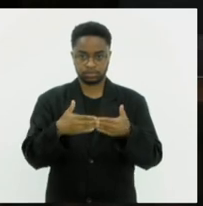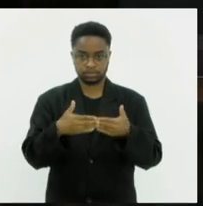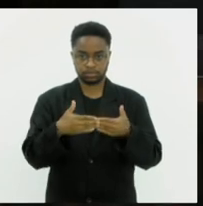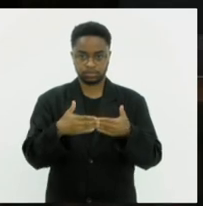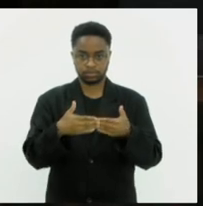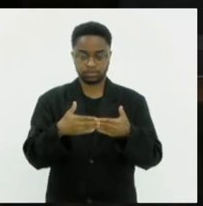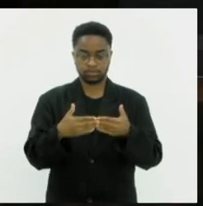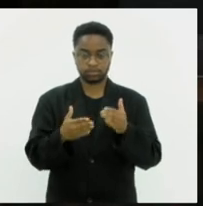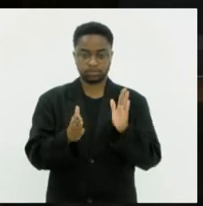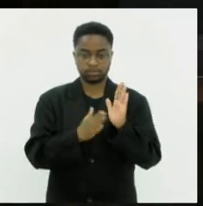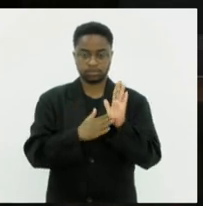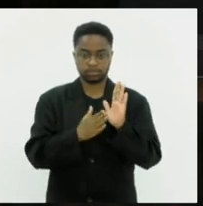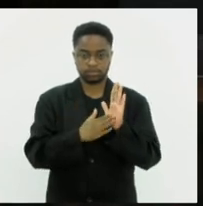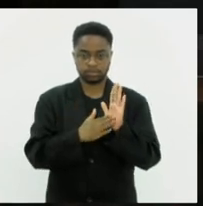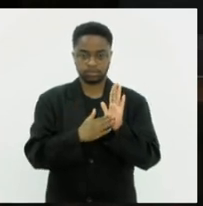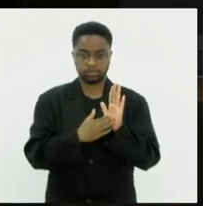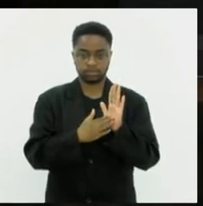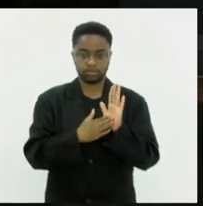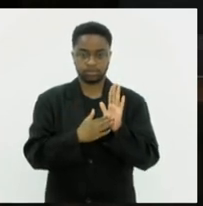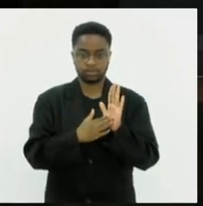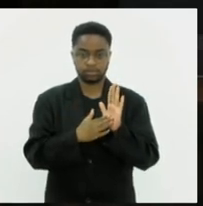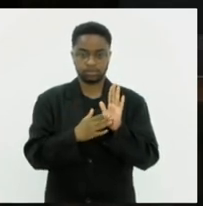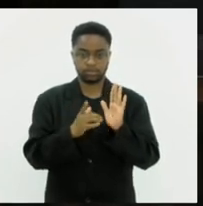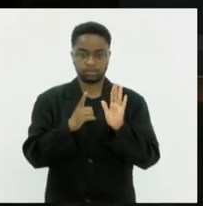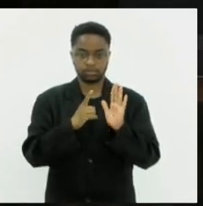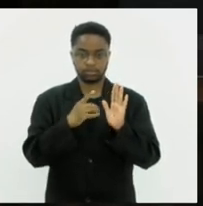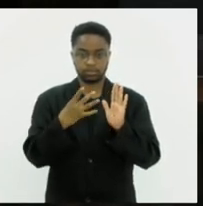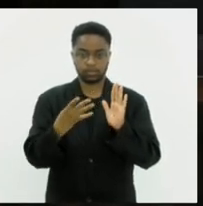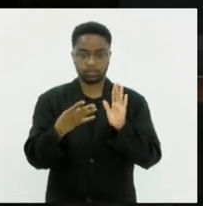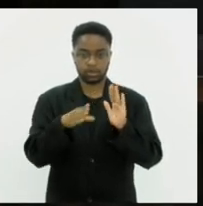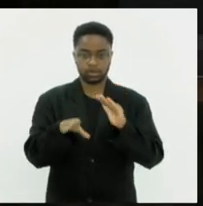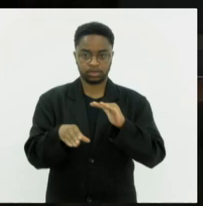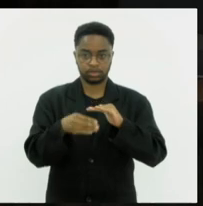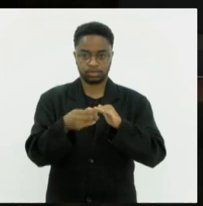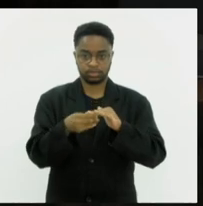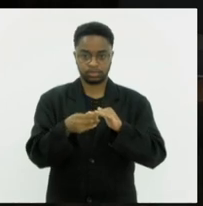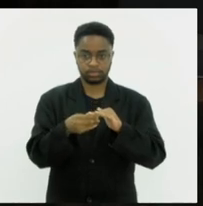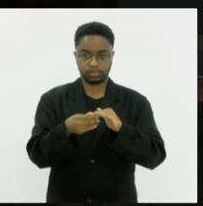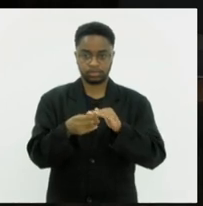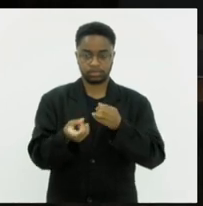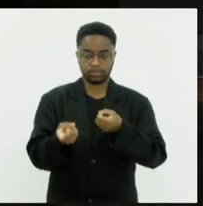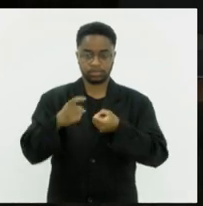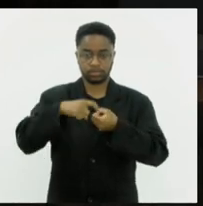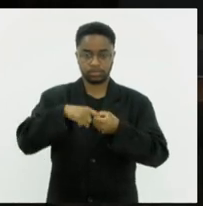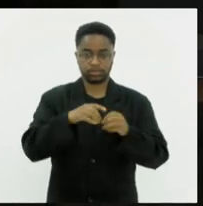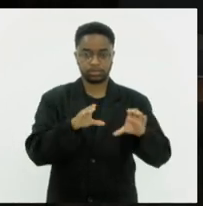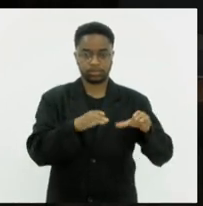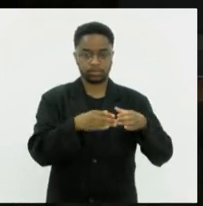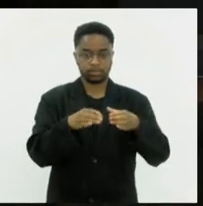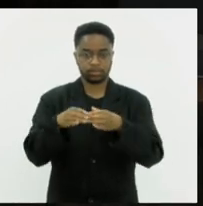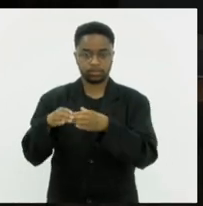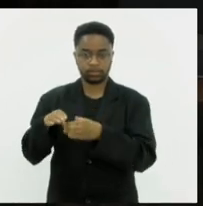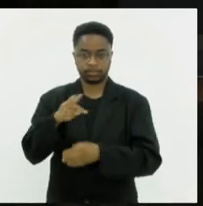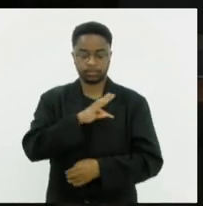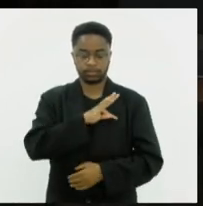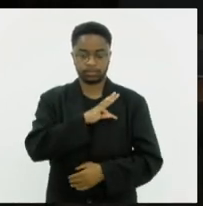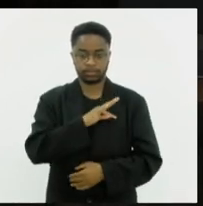discussão. A presente proposta recebeu 4 emendas e retorna às comissões